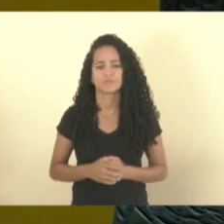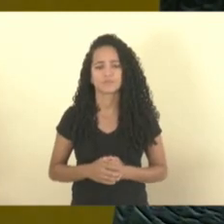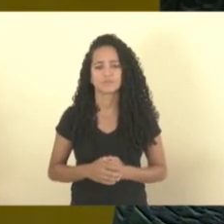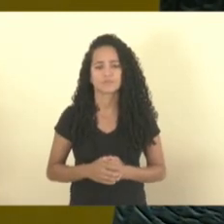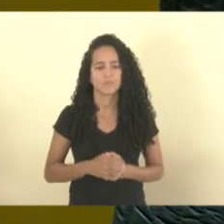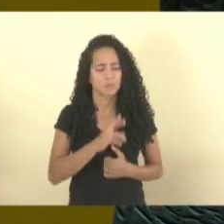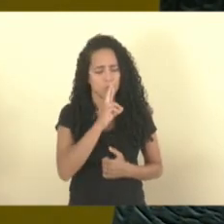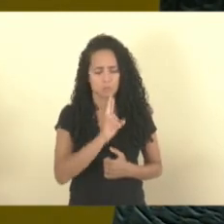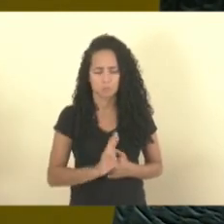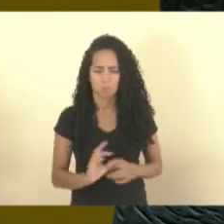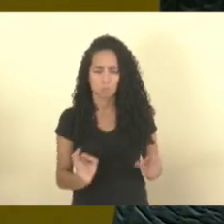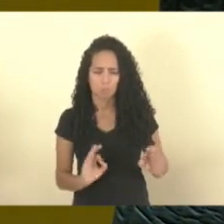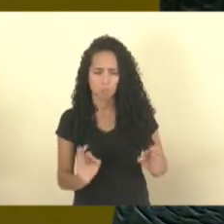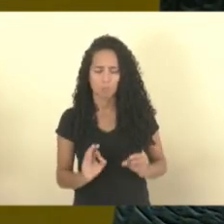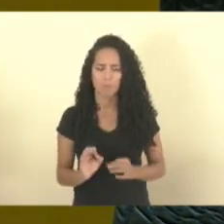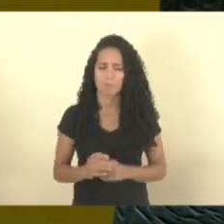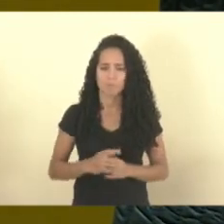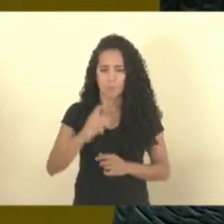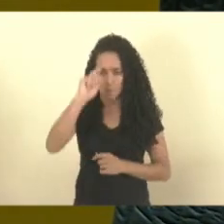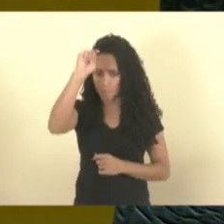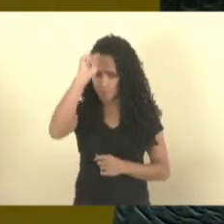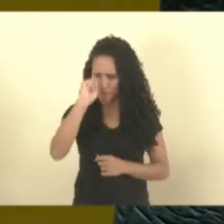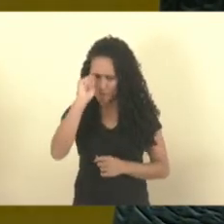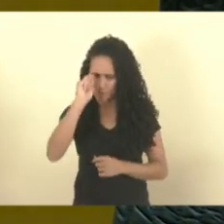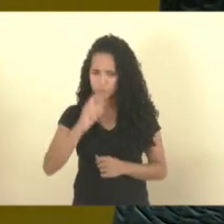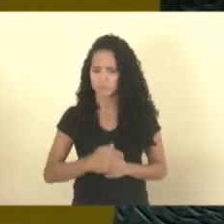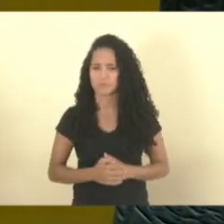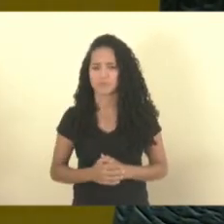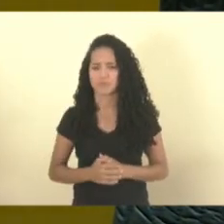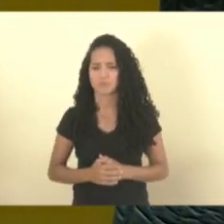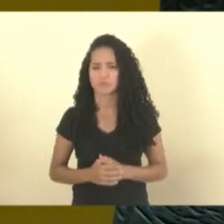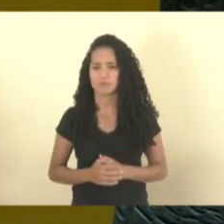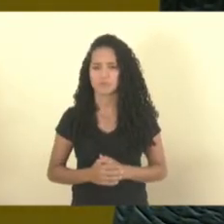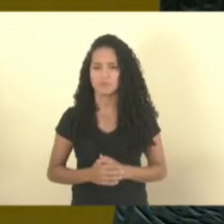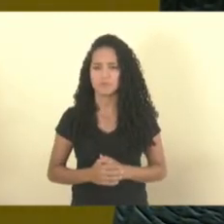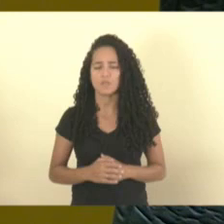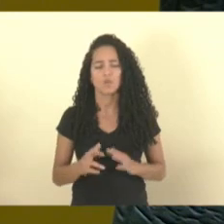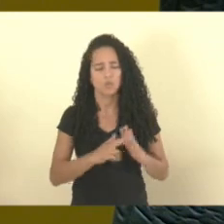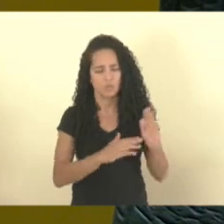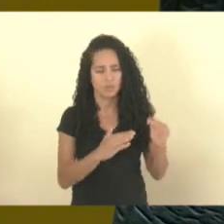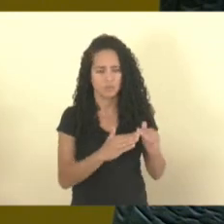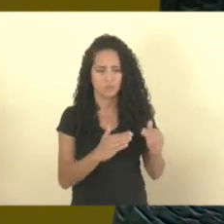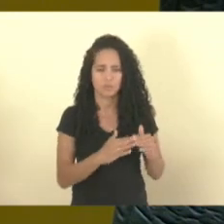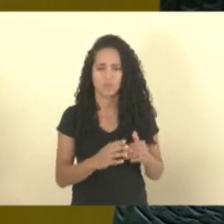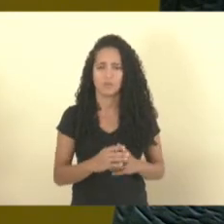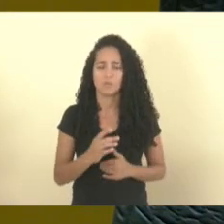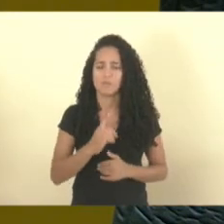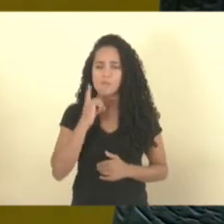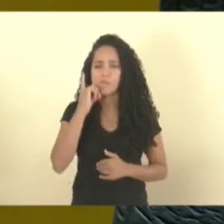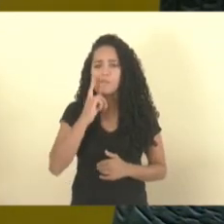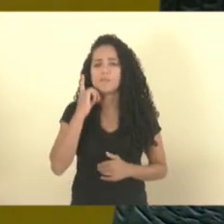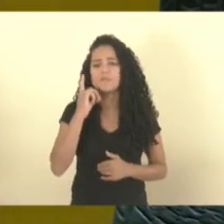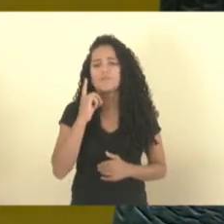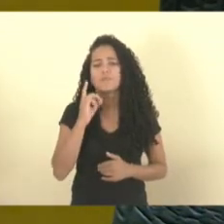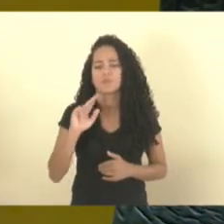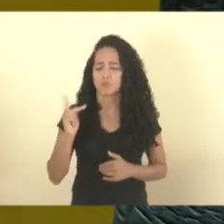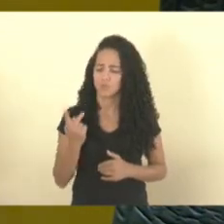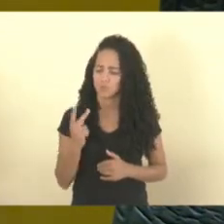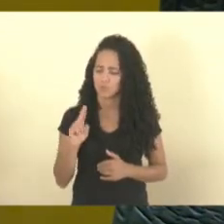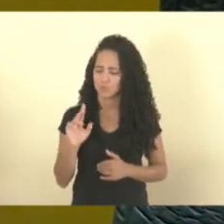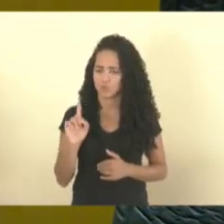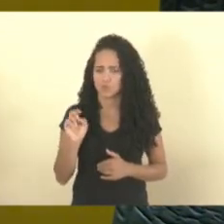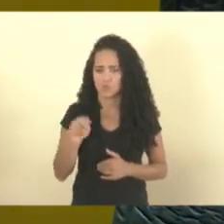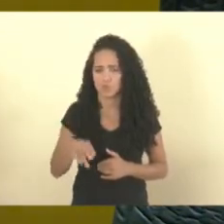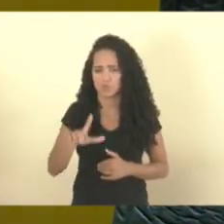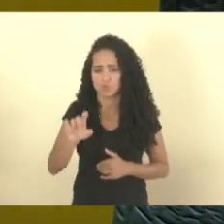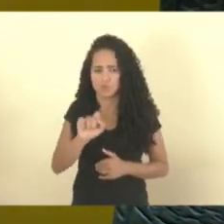Não respondendo, deputado Pablo Muribeca. Deputado Pablo Muribeca, com o relator. Deputado Hudson Leal.